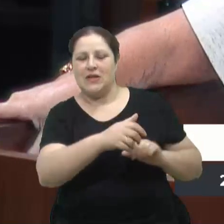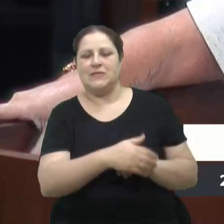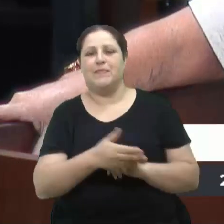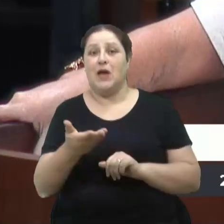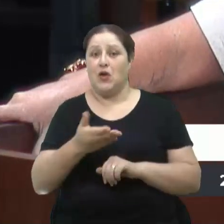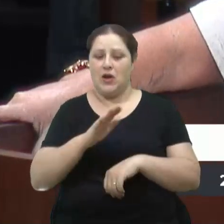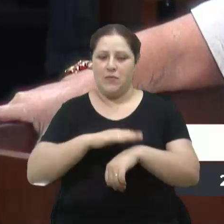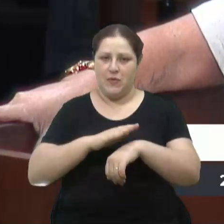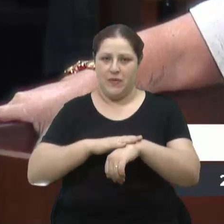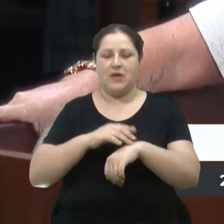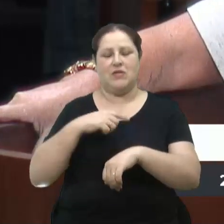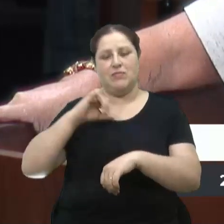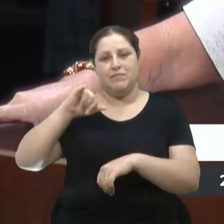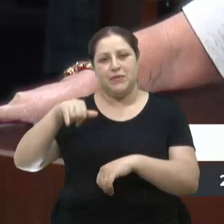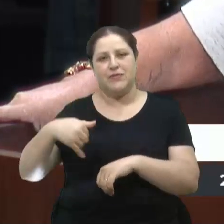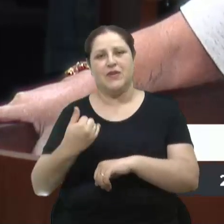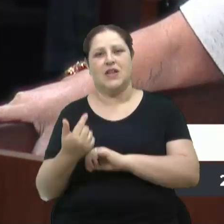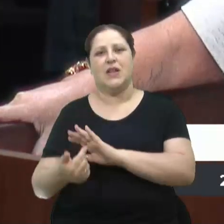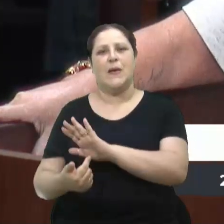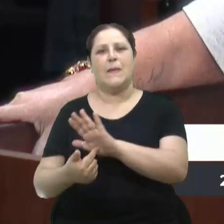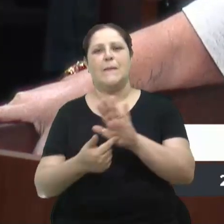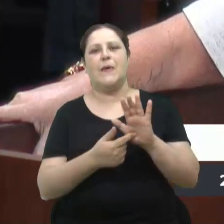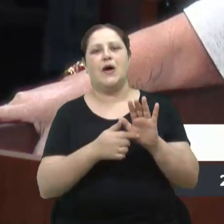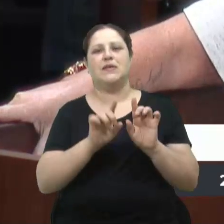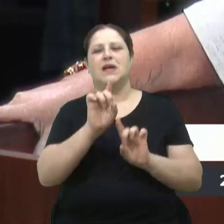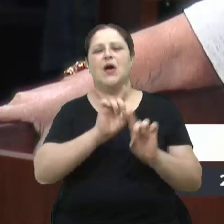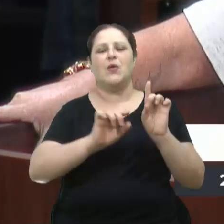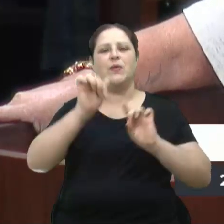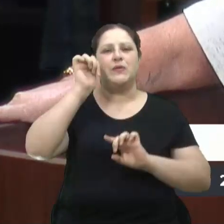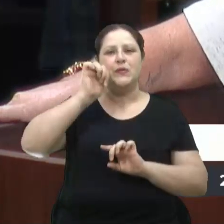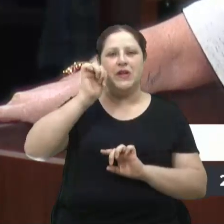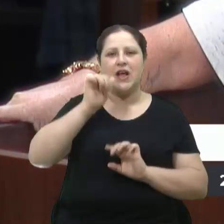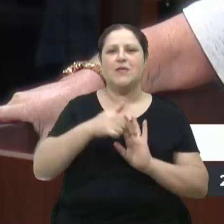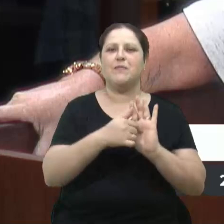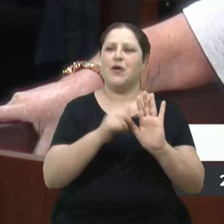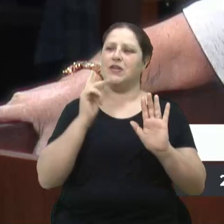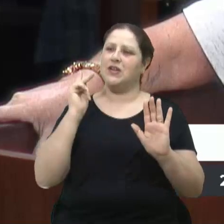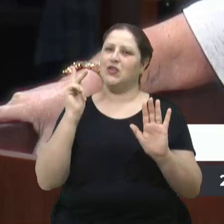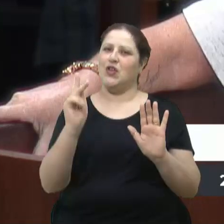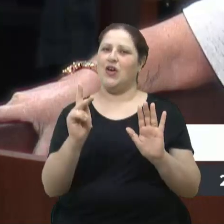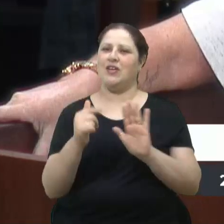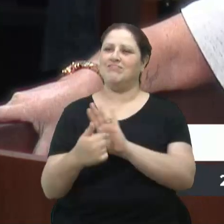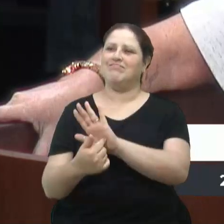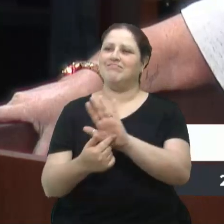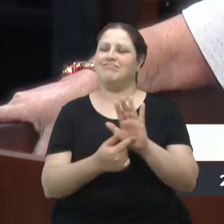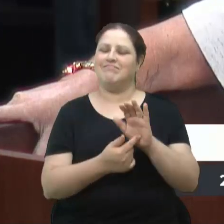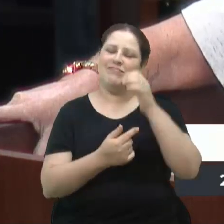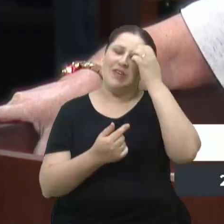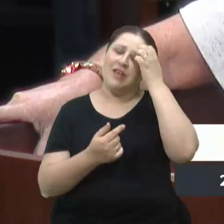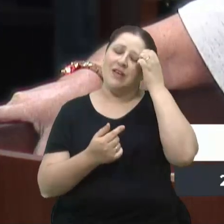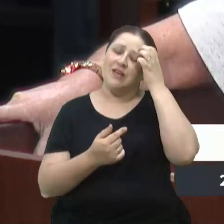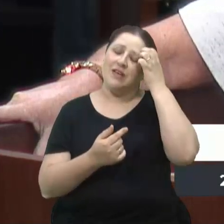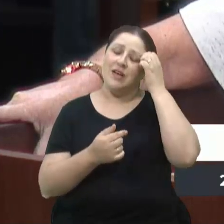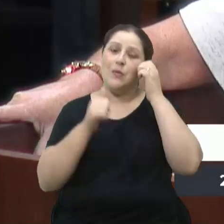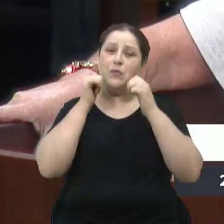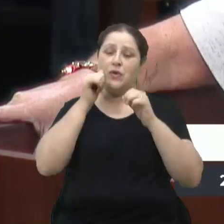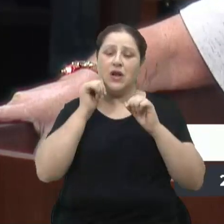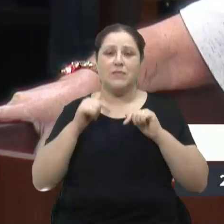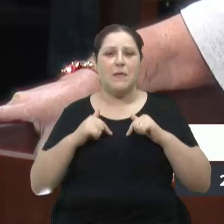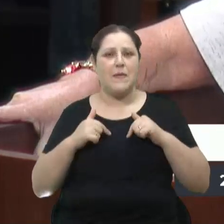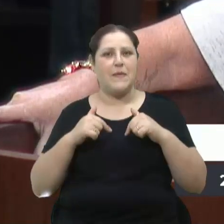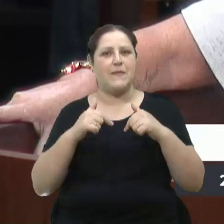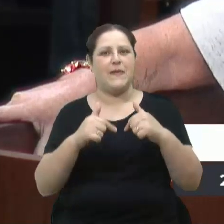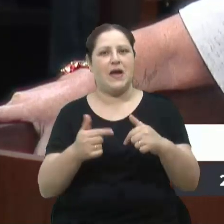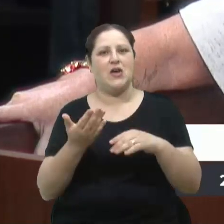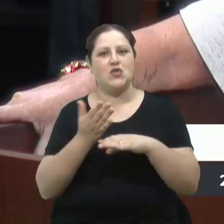algumas mulheres que contribuíram para a luta e para o nosso